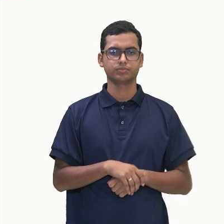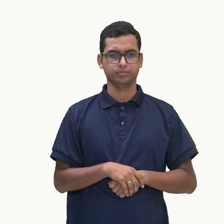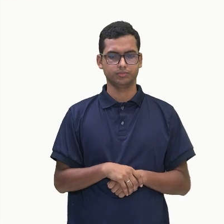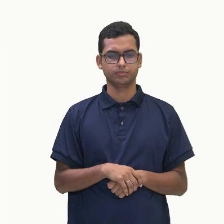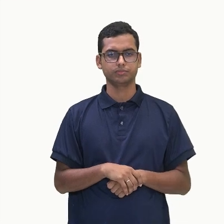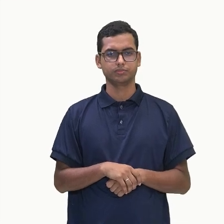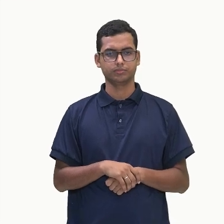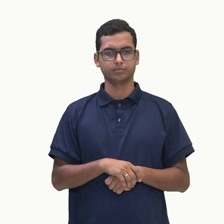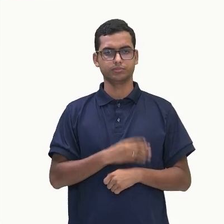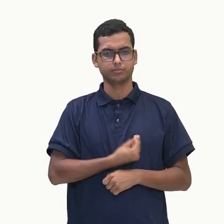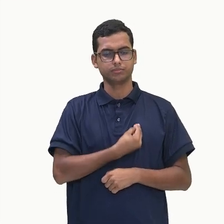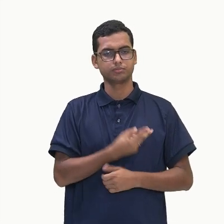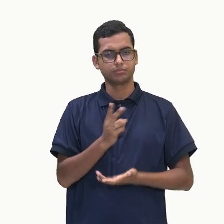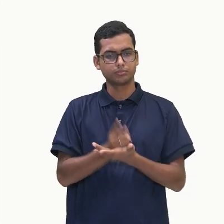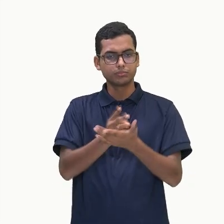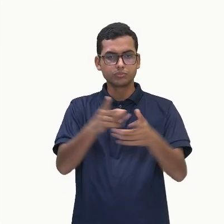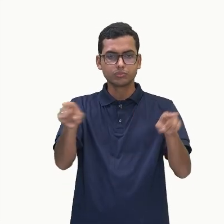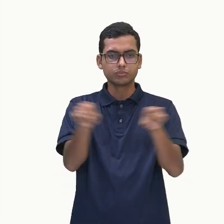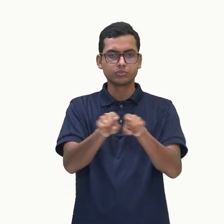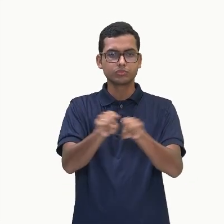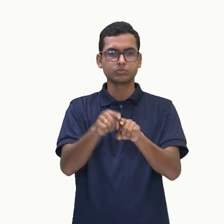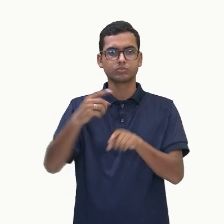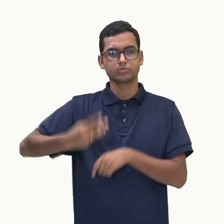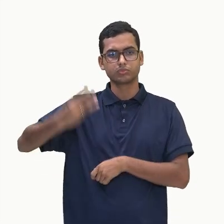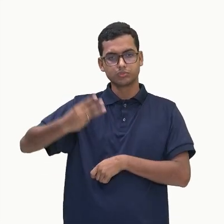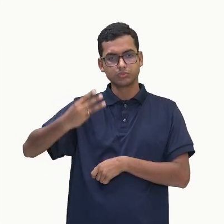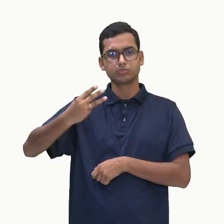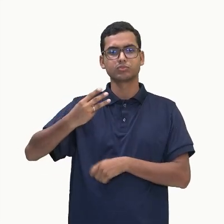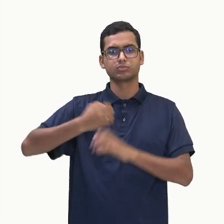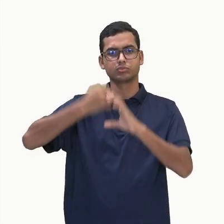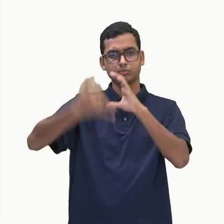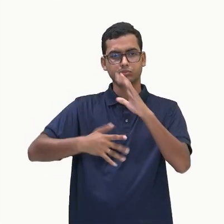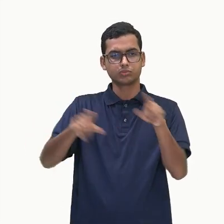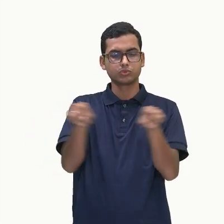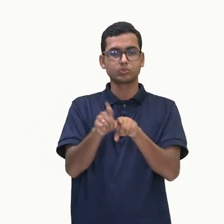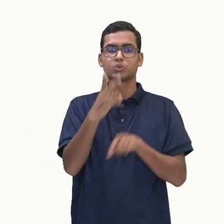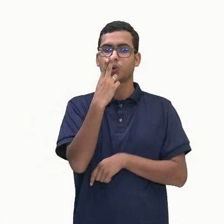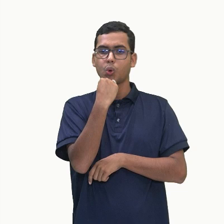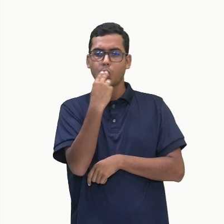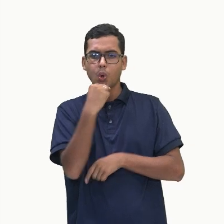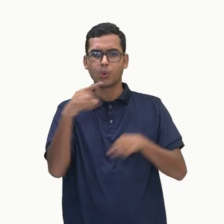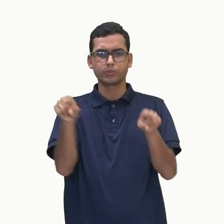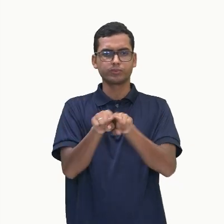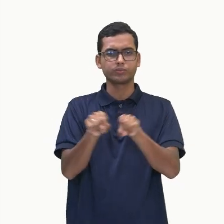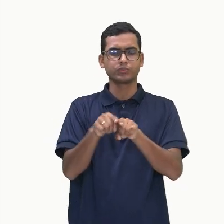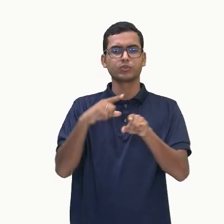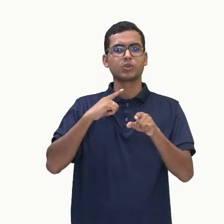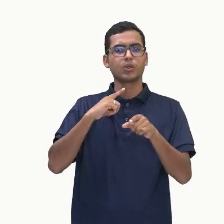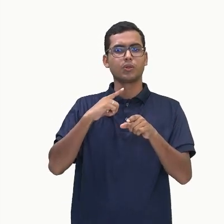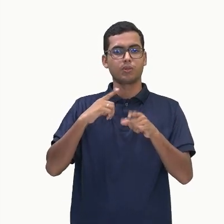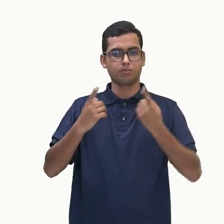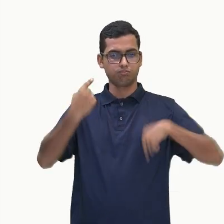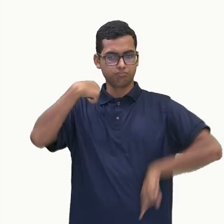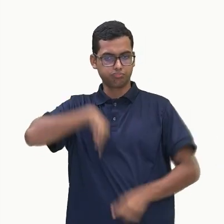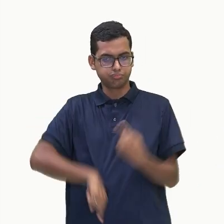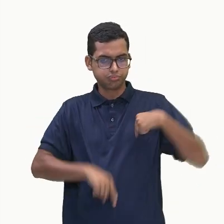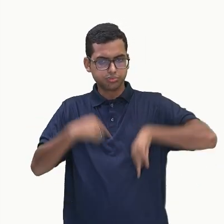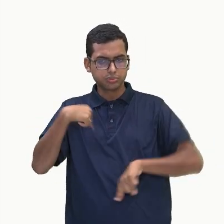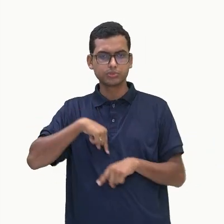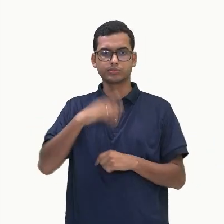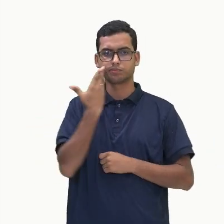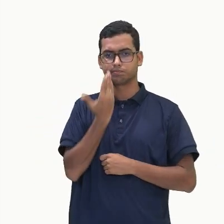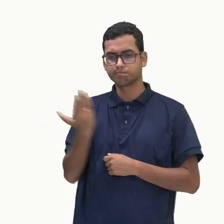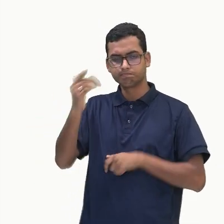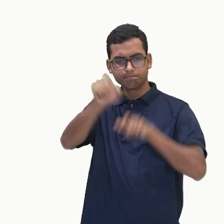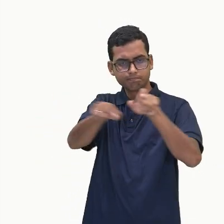mantenha vivo. Uma terceira característica é nutrição e metabolismo. Vejam que todos os